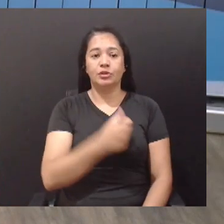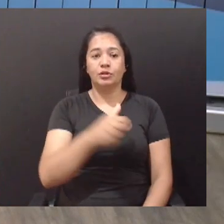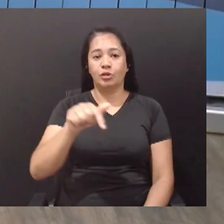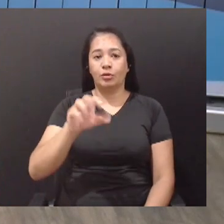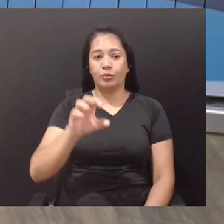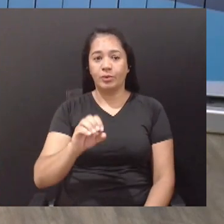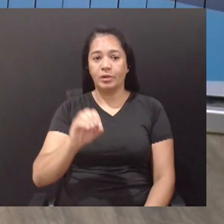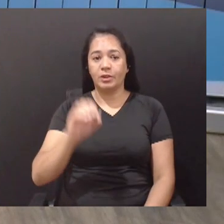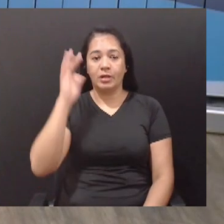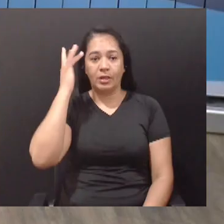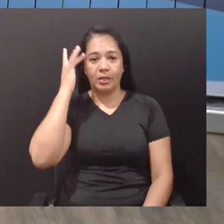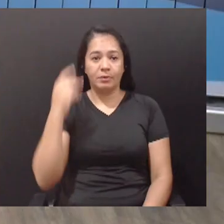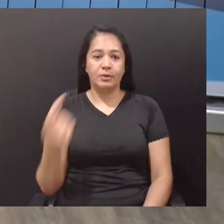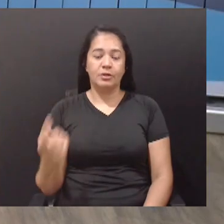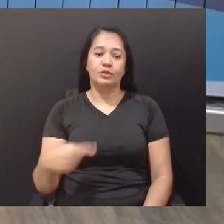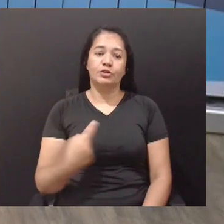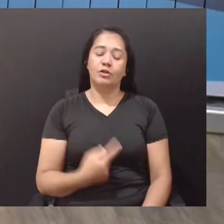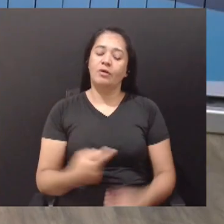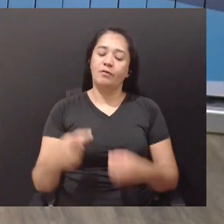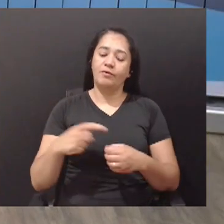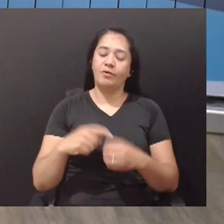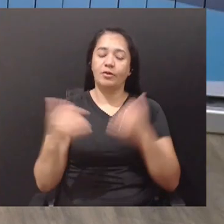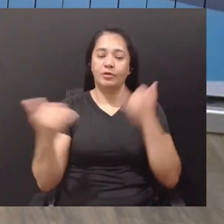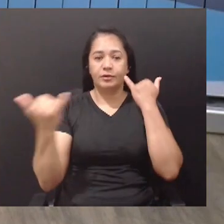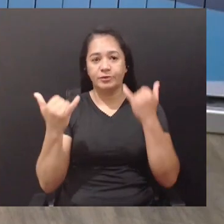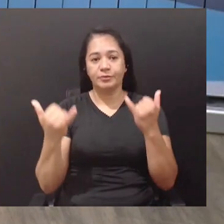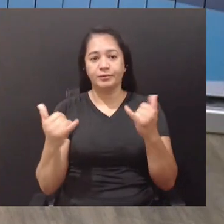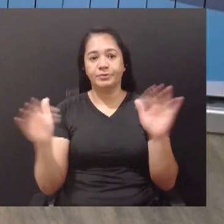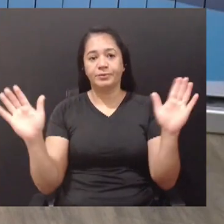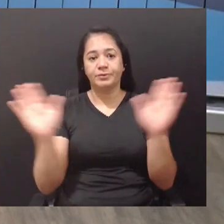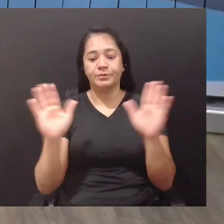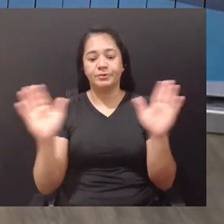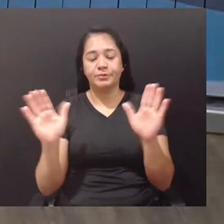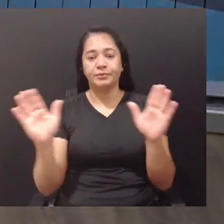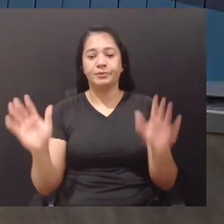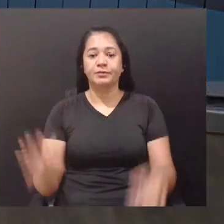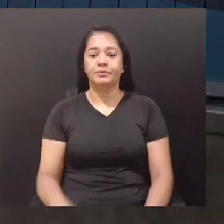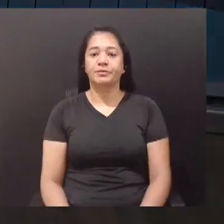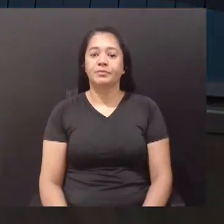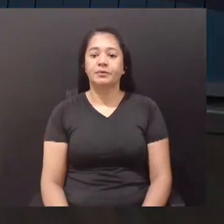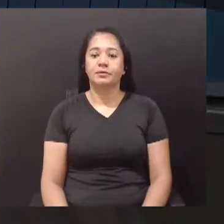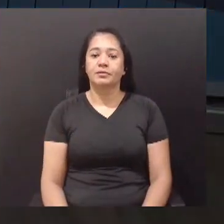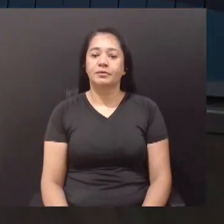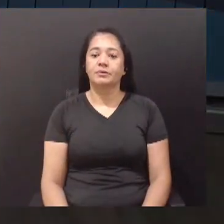e amanhã a gente traz todas as informações. Até lá. Tchau, tchau.